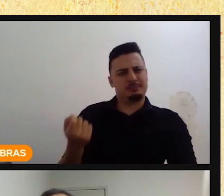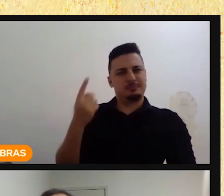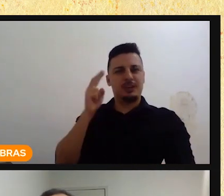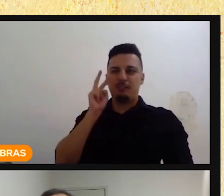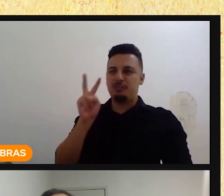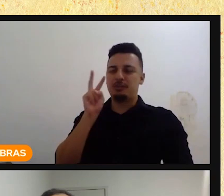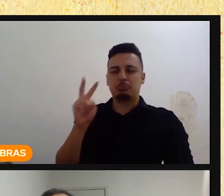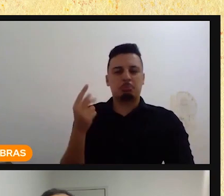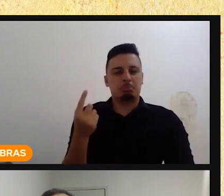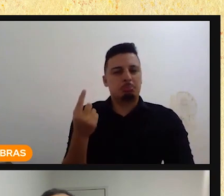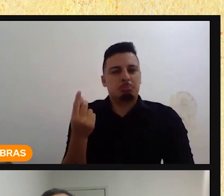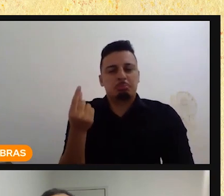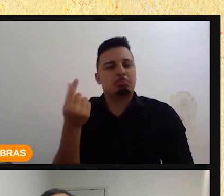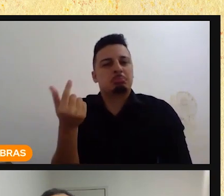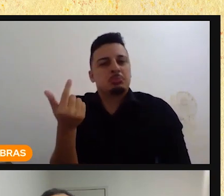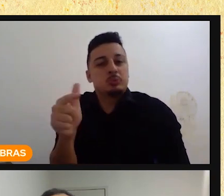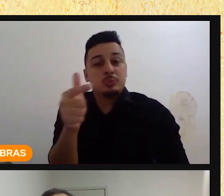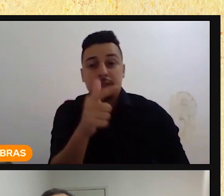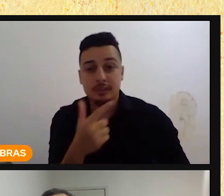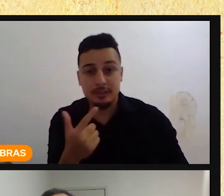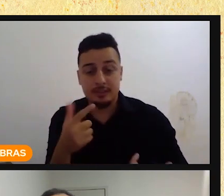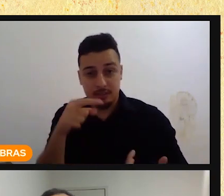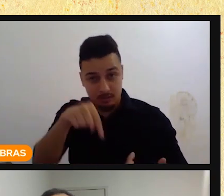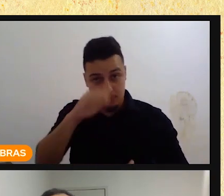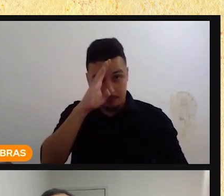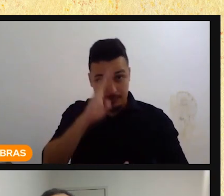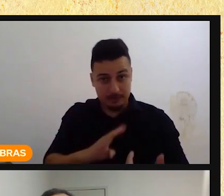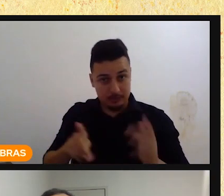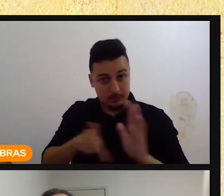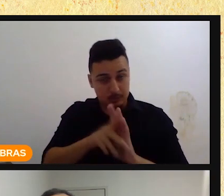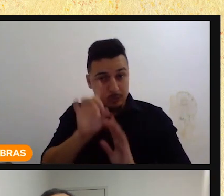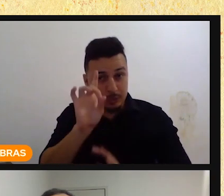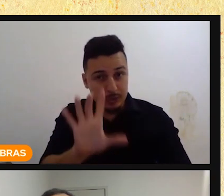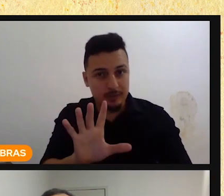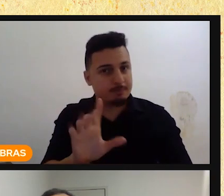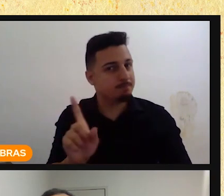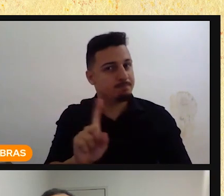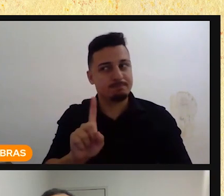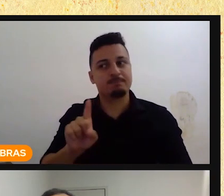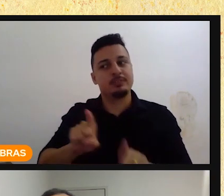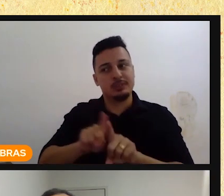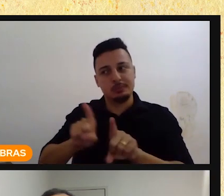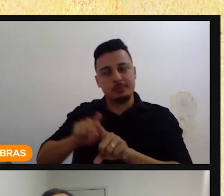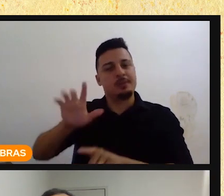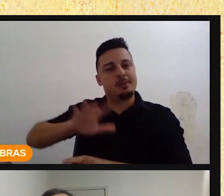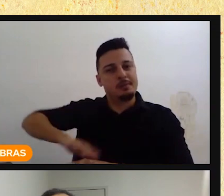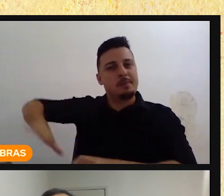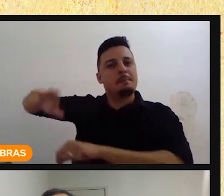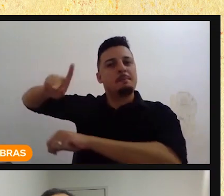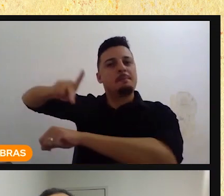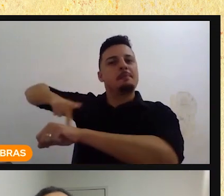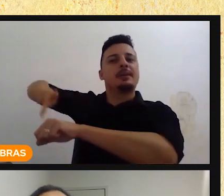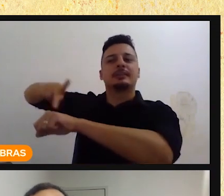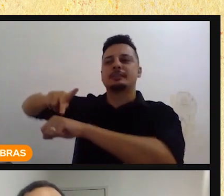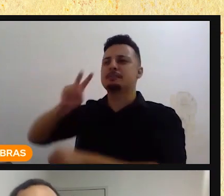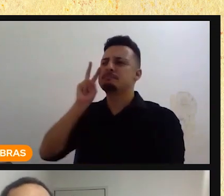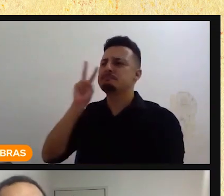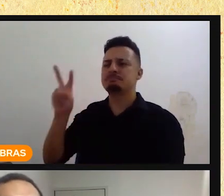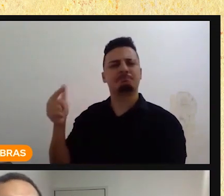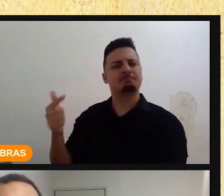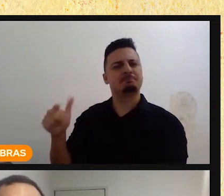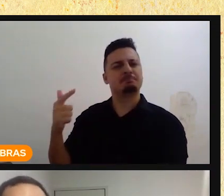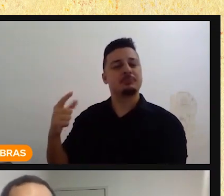Brasil, como internacionalmente também. No Brasil, são poucos longas de animação lançados a cada ano, é um